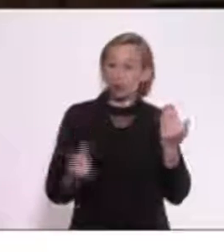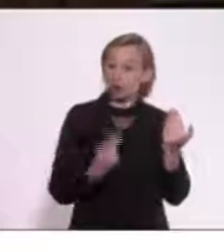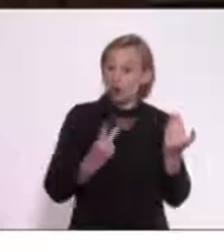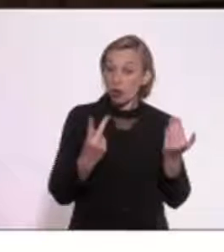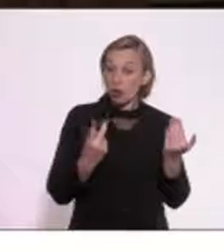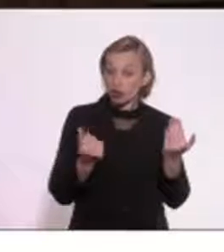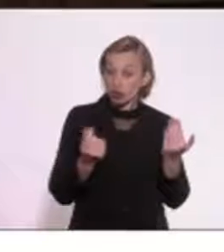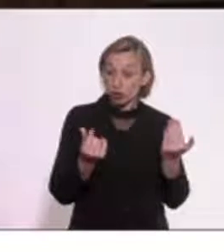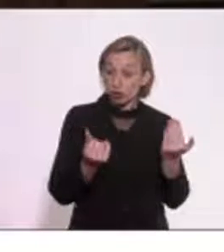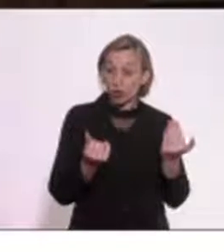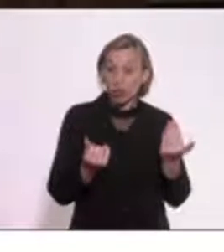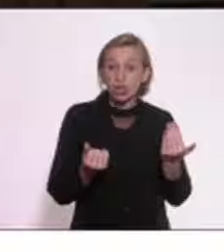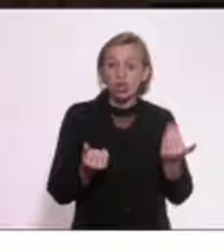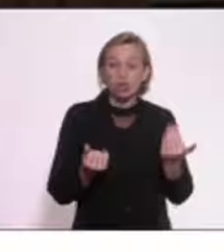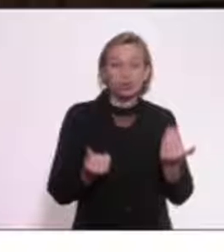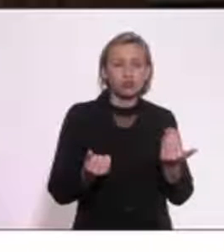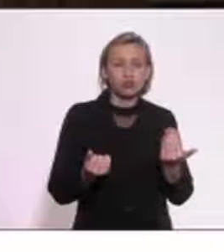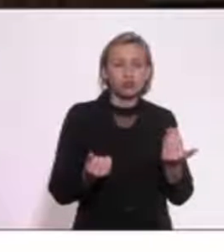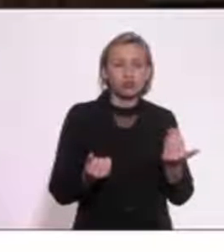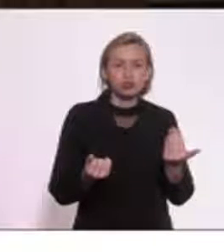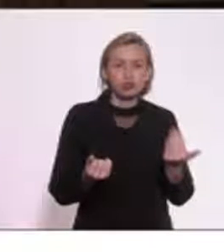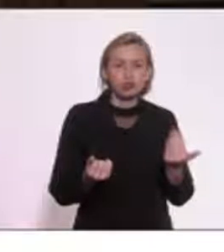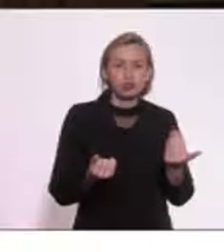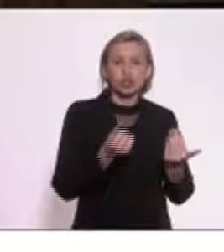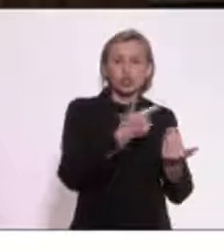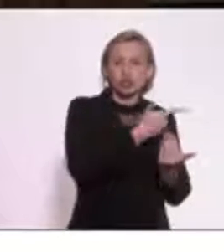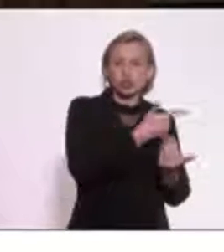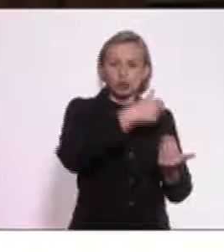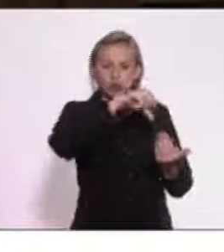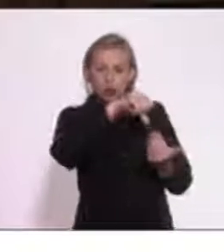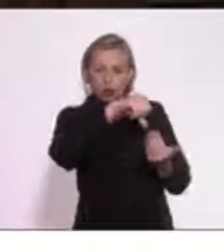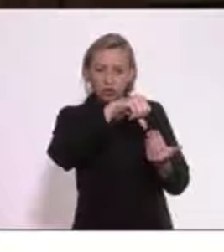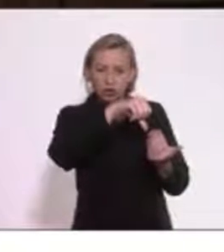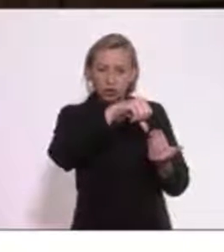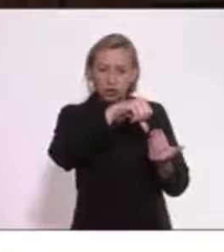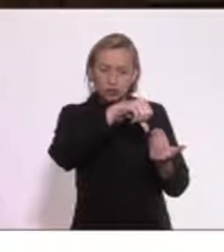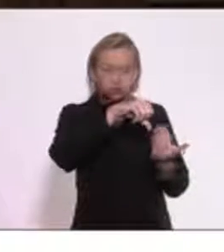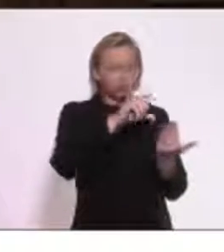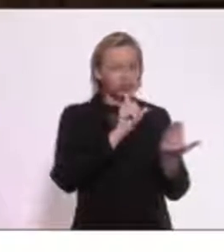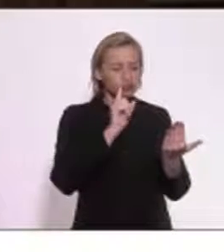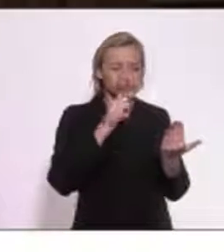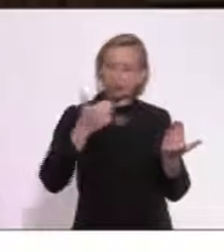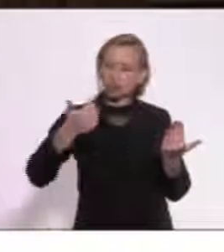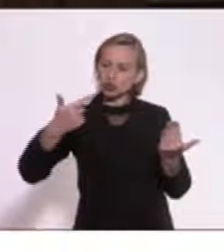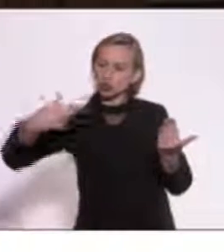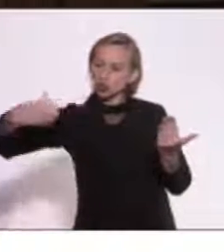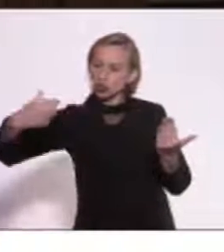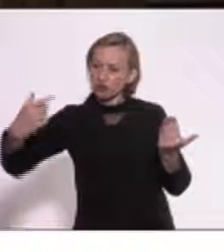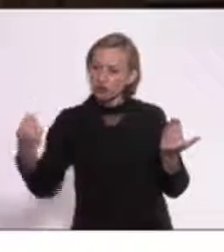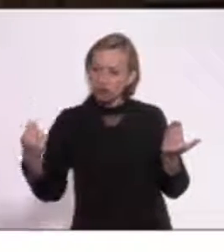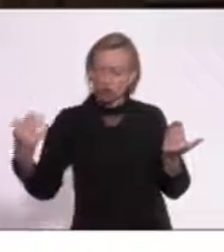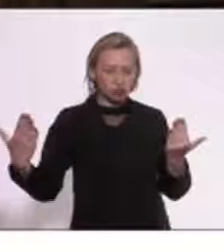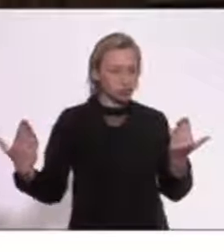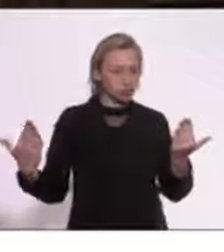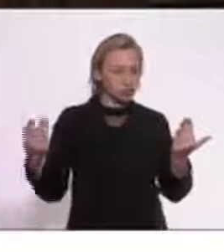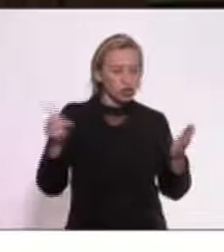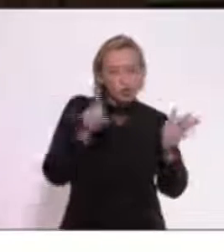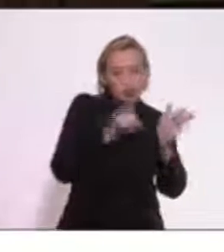valor com o valor aplicado em 2019, nós vamos verificar que há uma redução